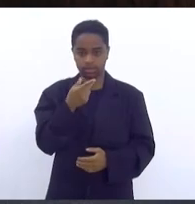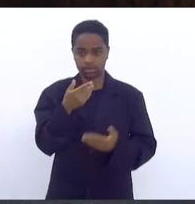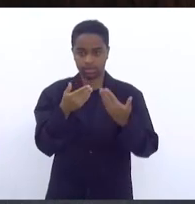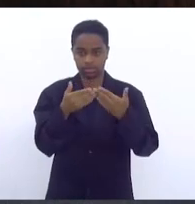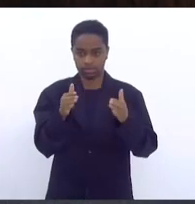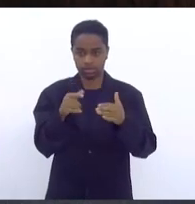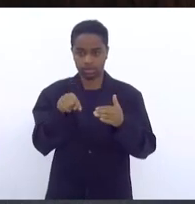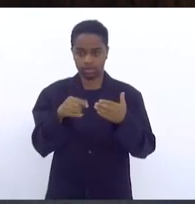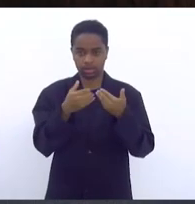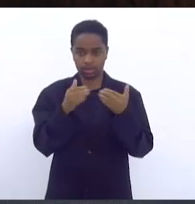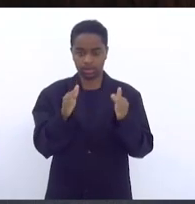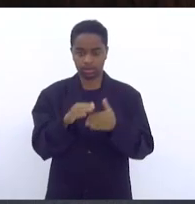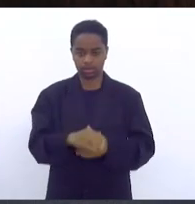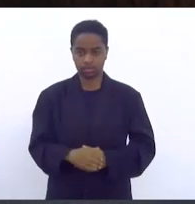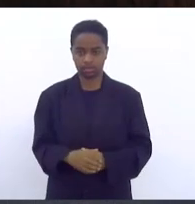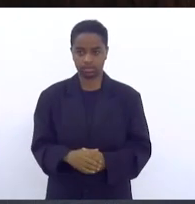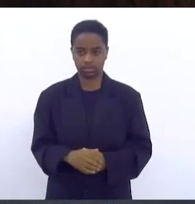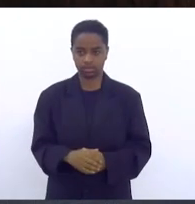aqui tá